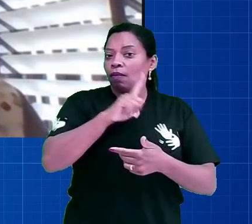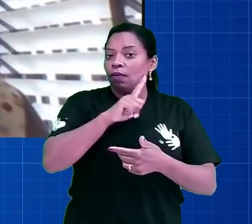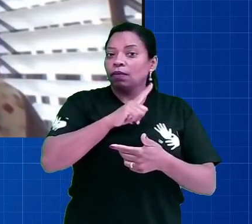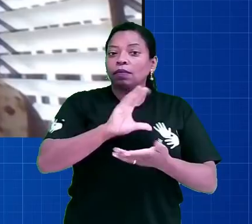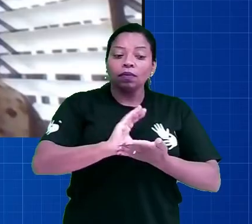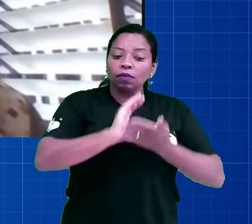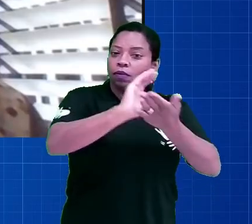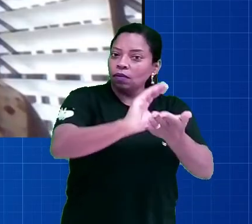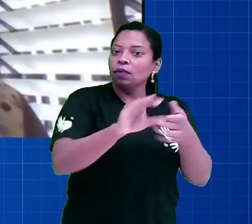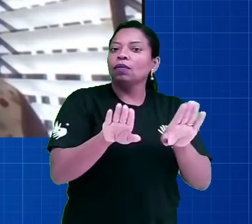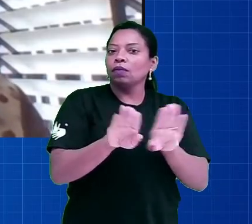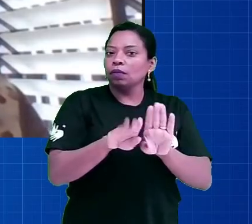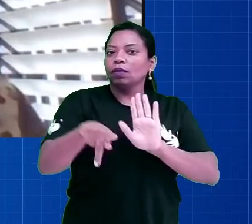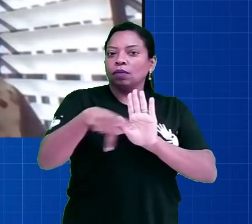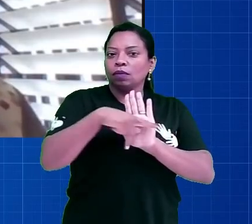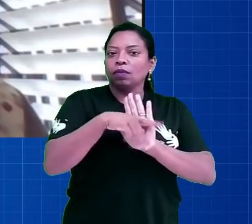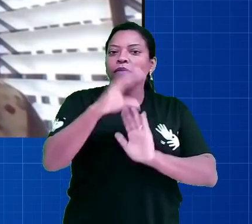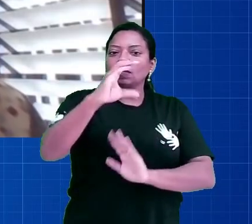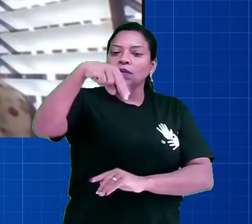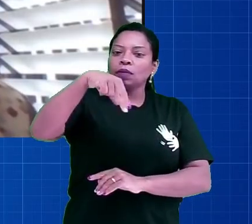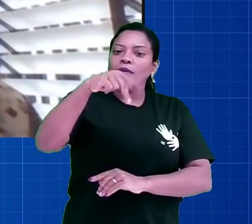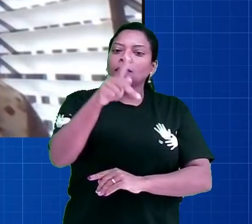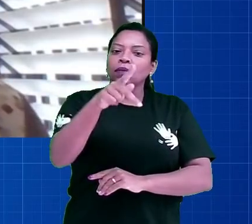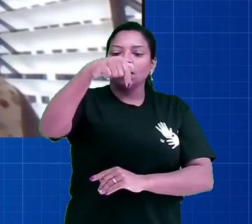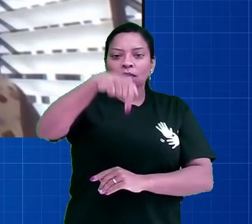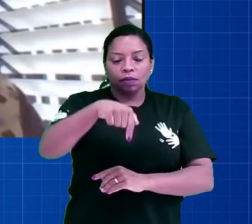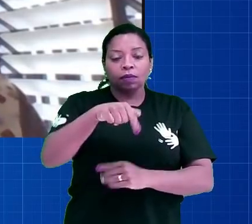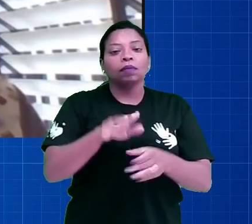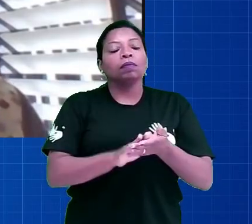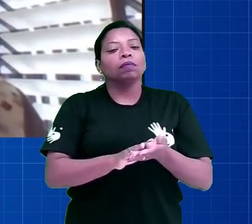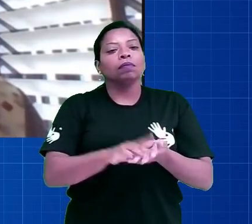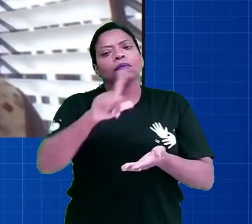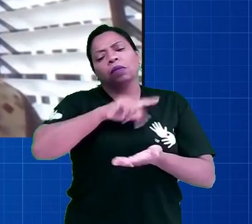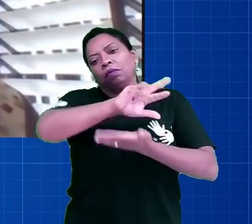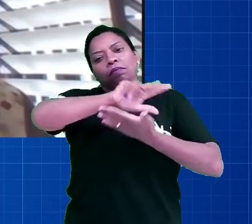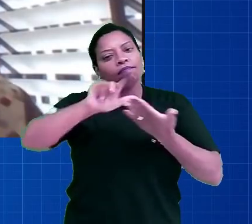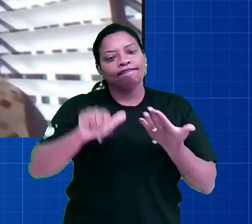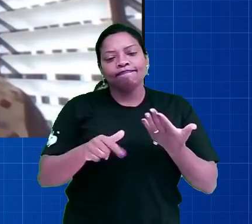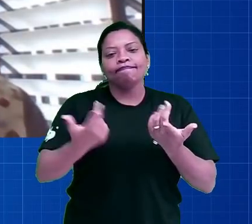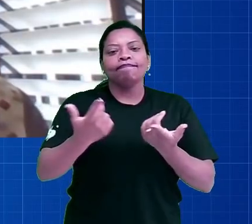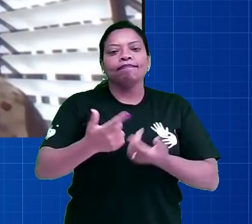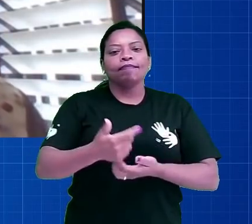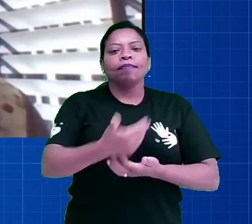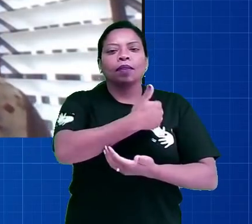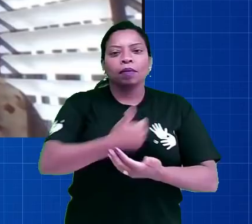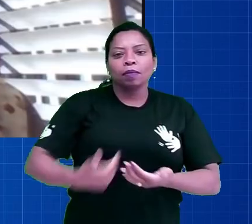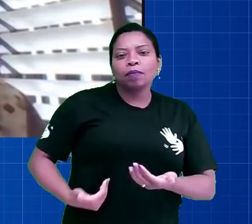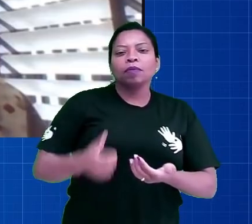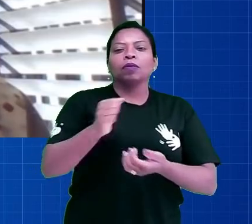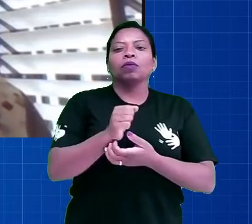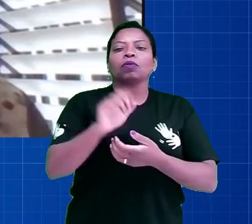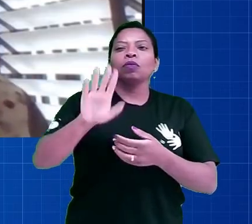extensão, projetos de pesquisa, projetos que têm financiamento do CNPq ou de vários órgãos